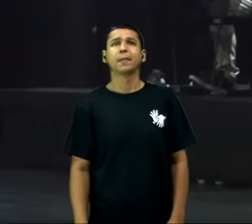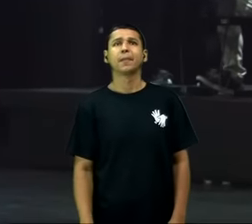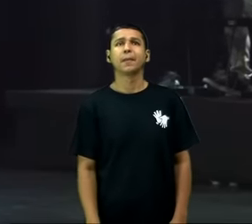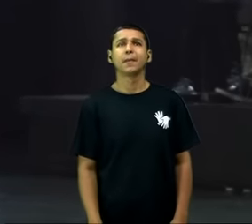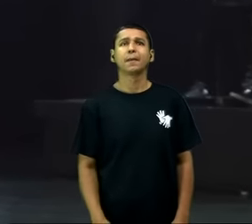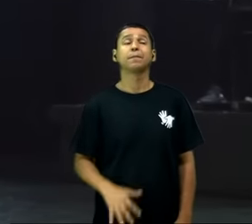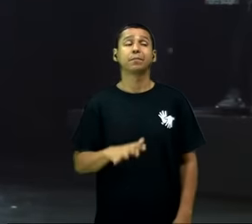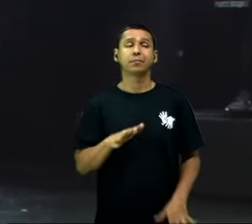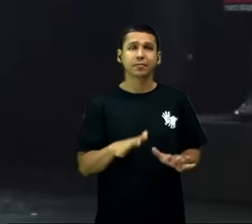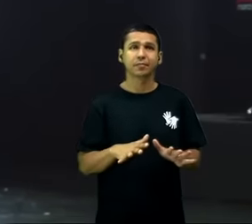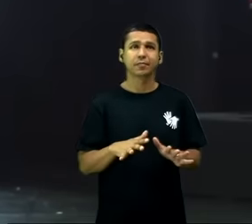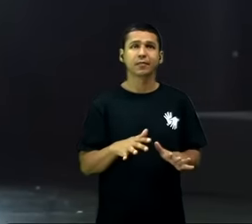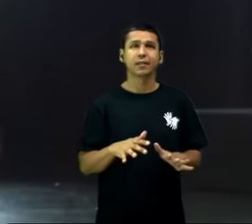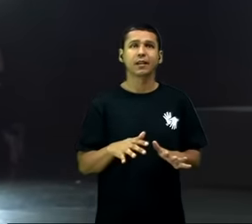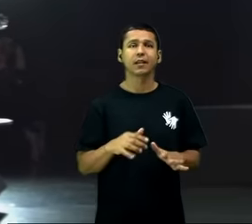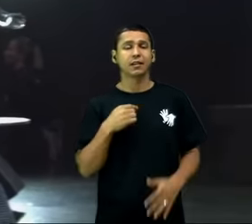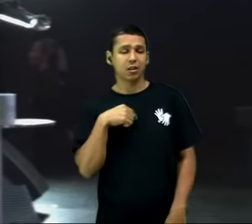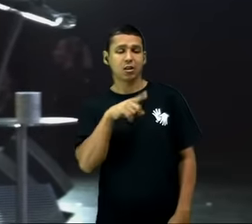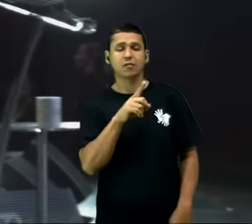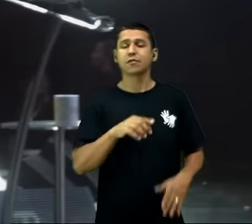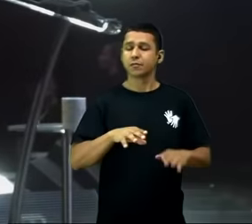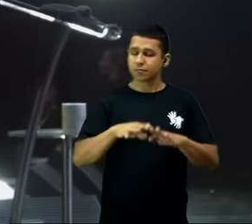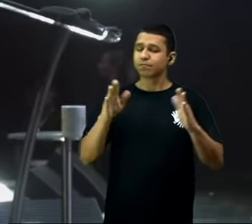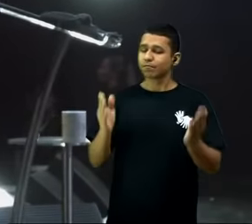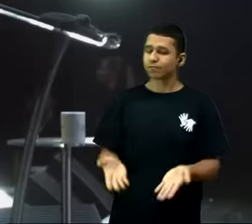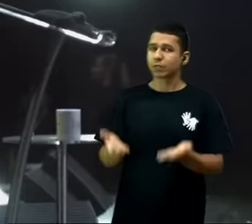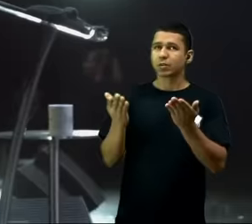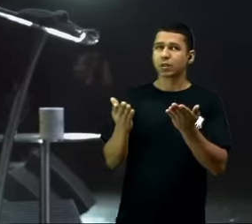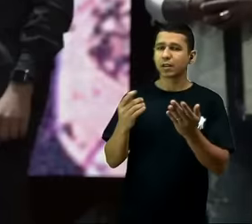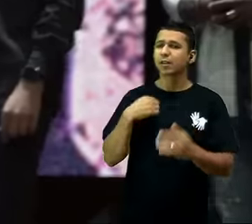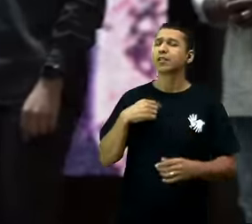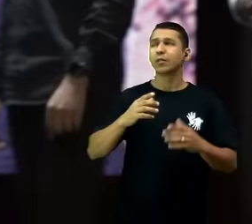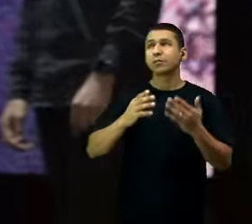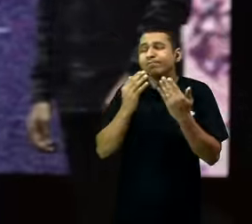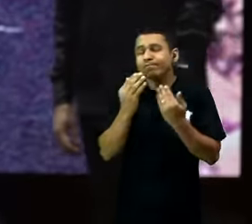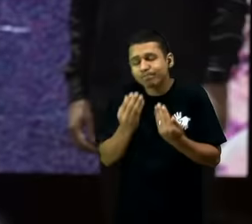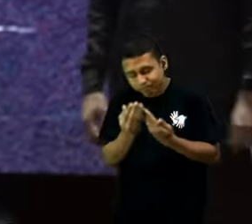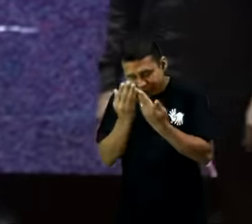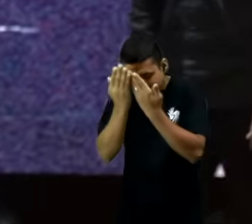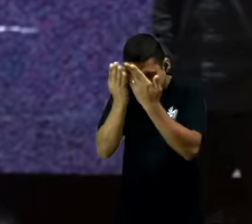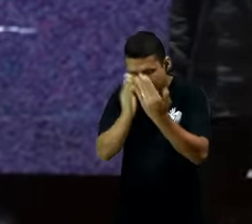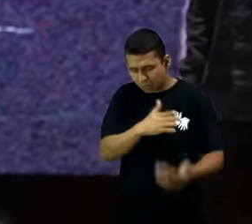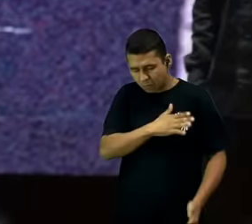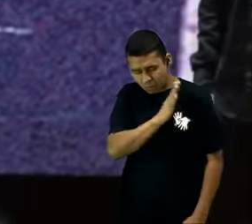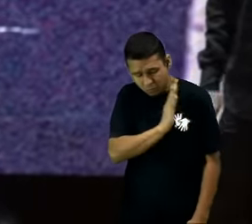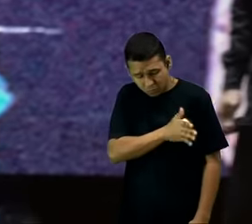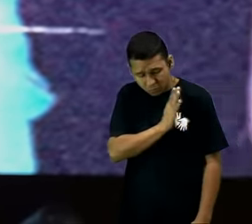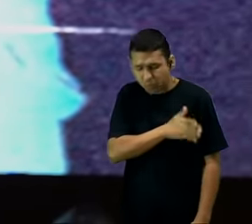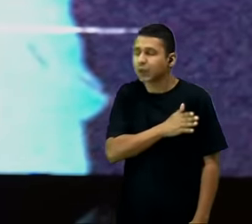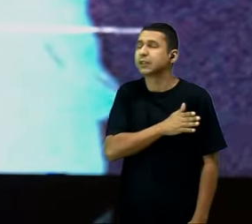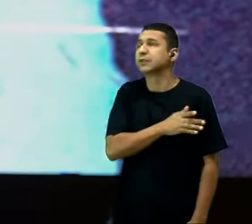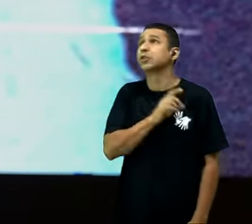mas até hoje, quantas vezes a gente tem que ir para o altar e dizer: Senhor, está aqui o meu Isaac, eu só quero aquilo que o